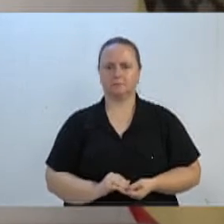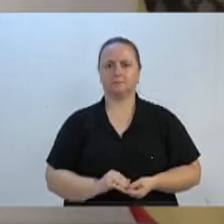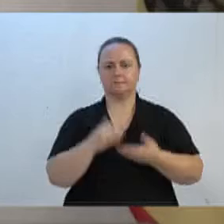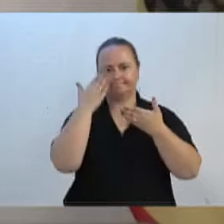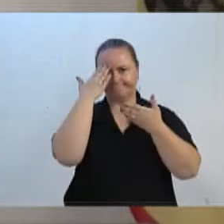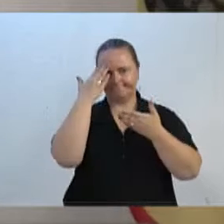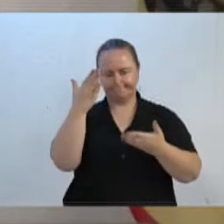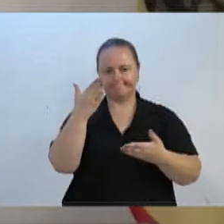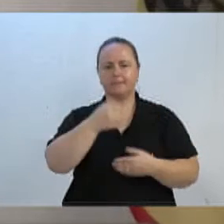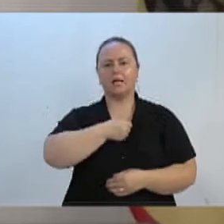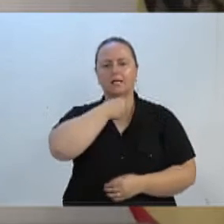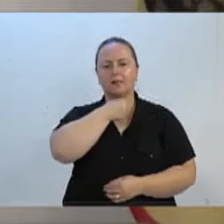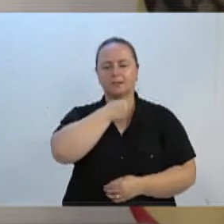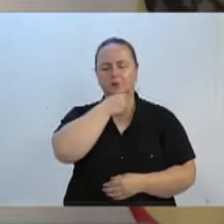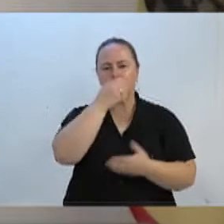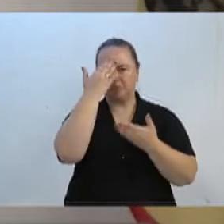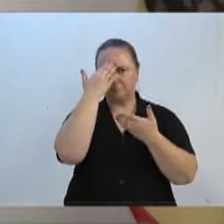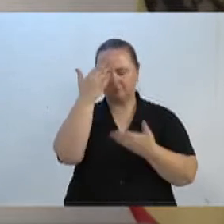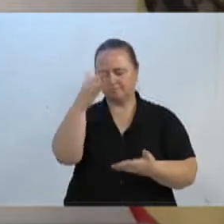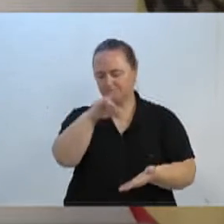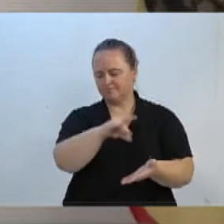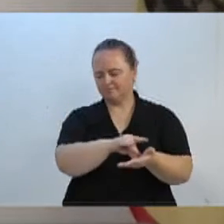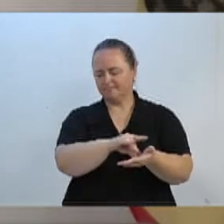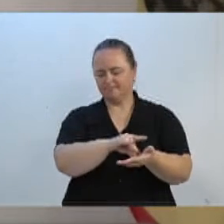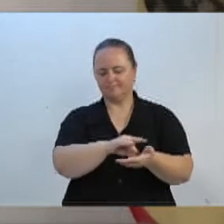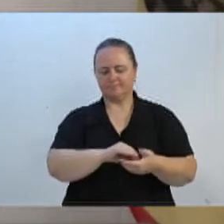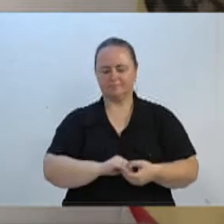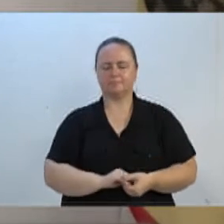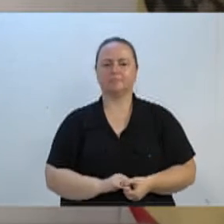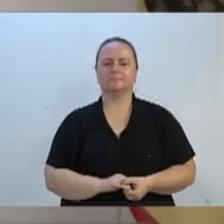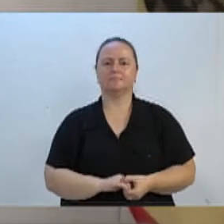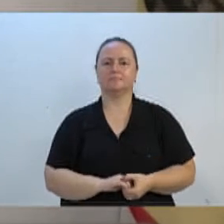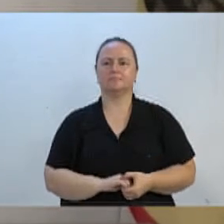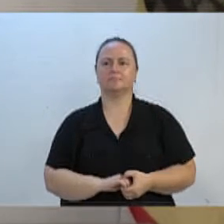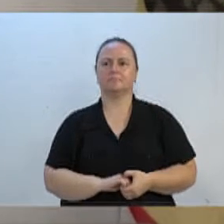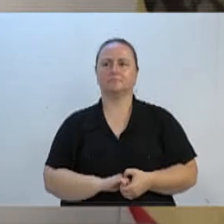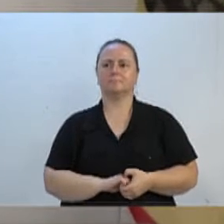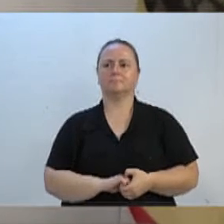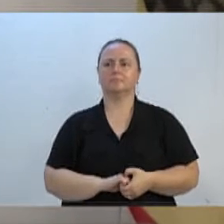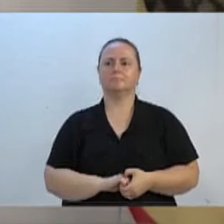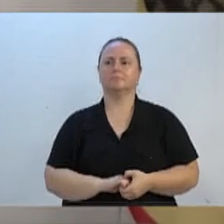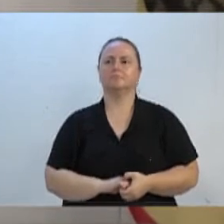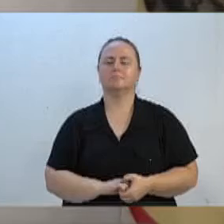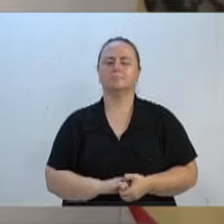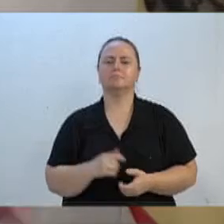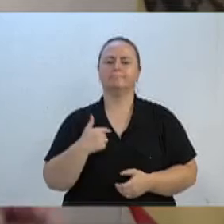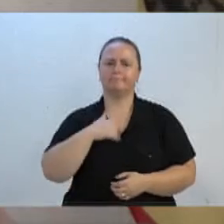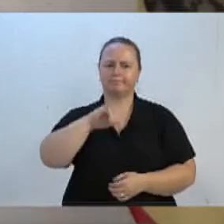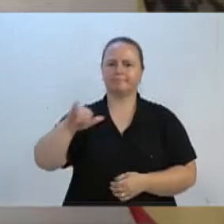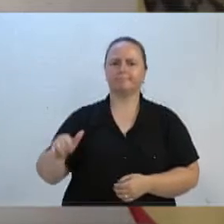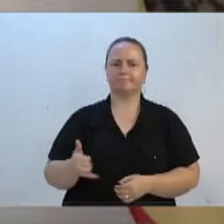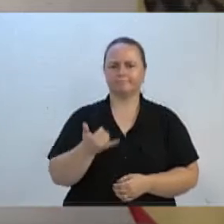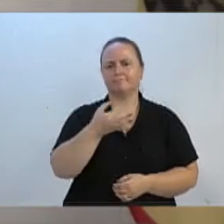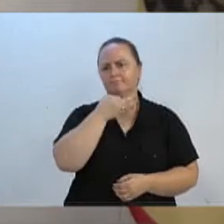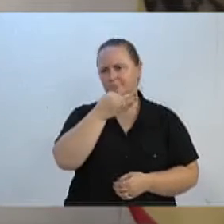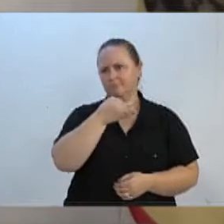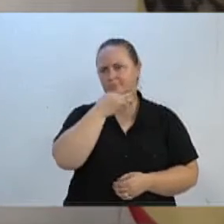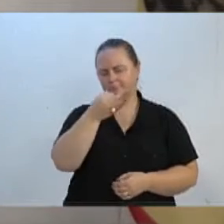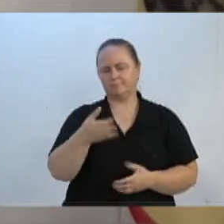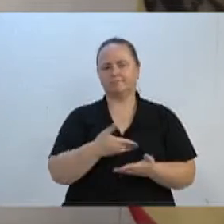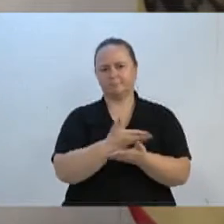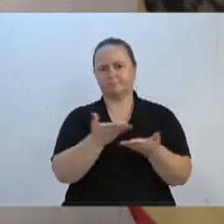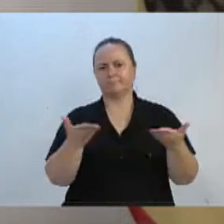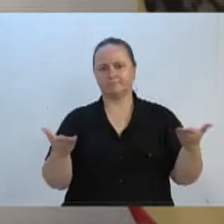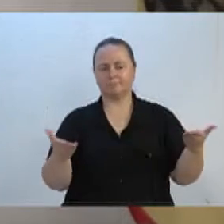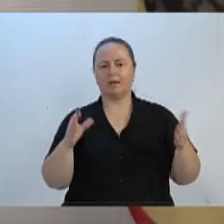agradecem com toda certeza. Eu vou aqui aproveitar para encerrar, aproveitando a sugestão que já foi por mim feita do